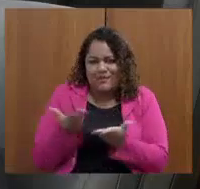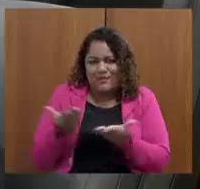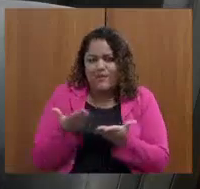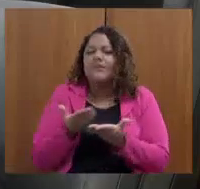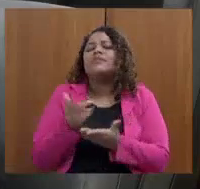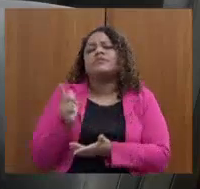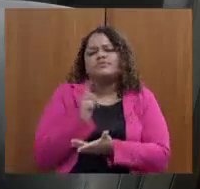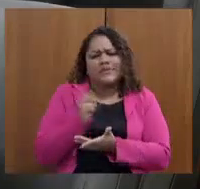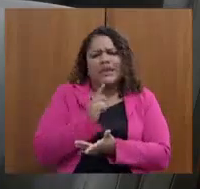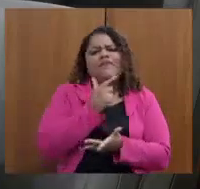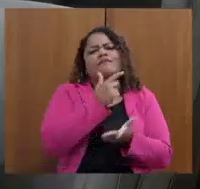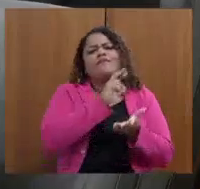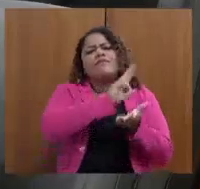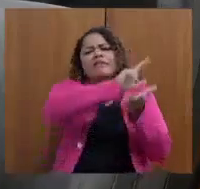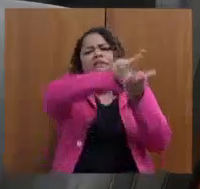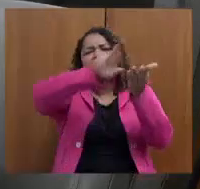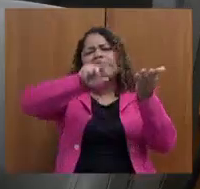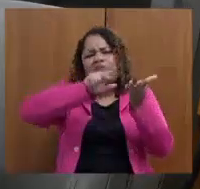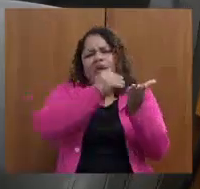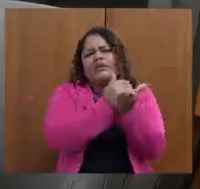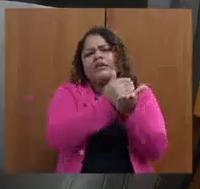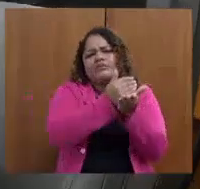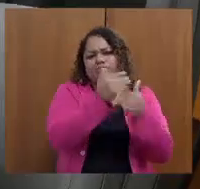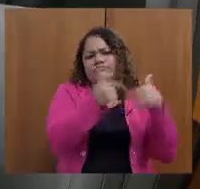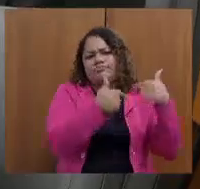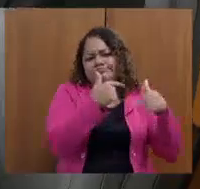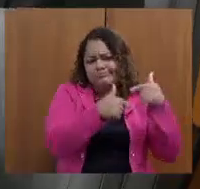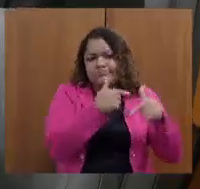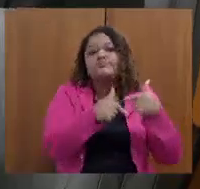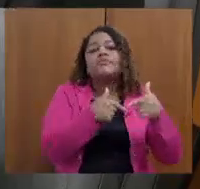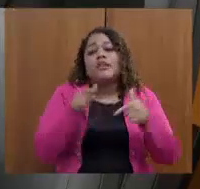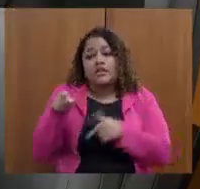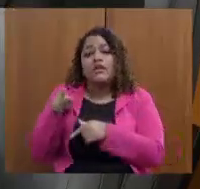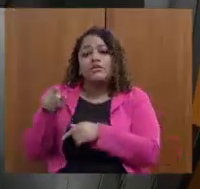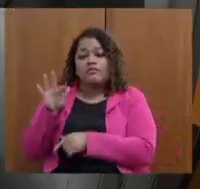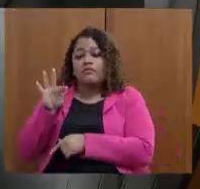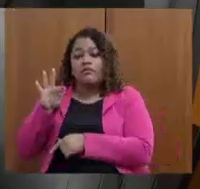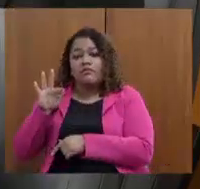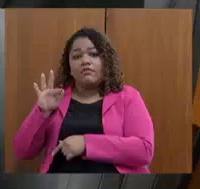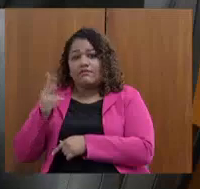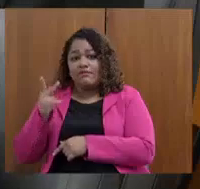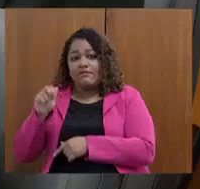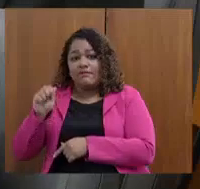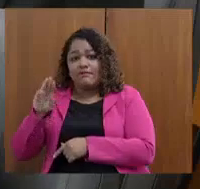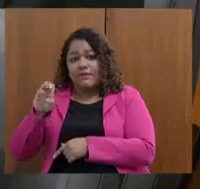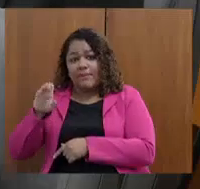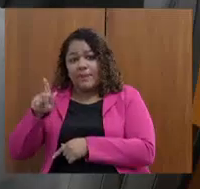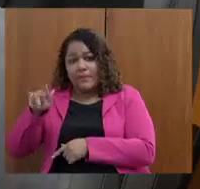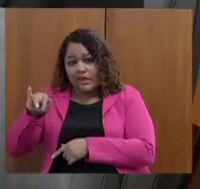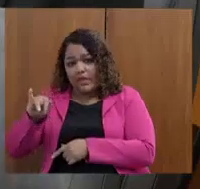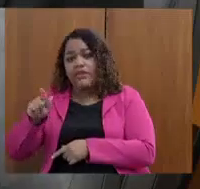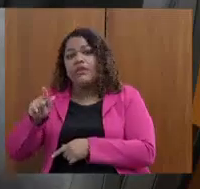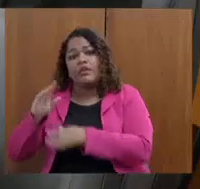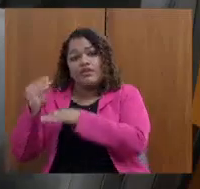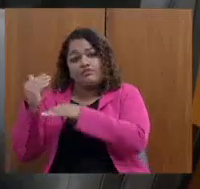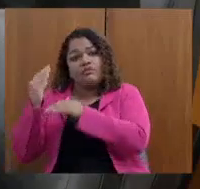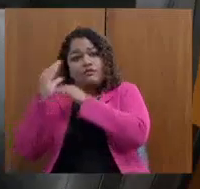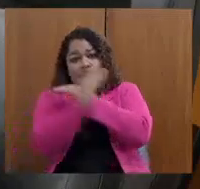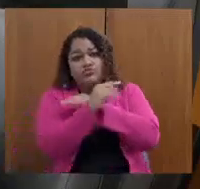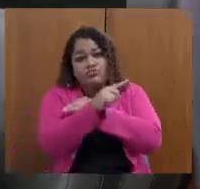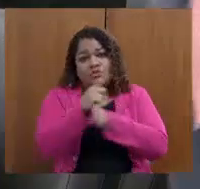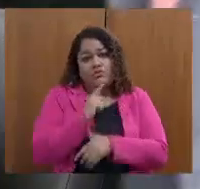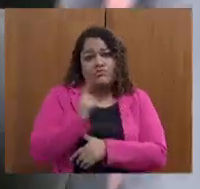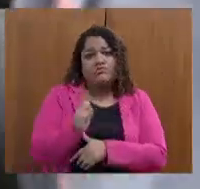iniciativas com investimento da inclusive para que a gente possa ter muito além do